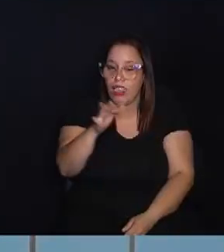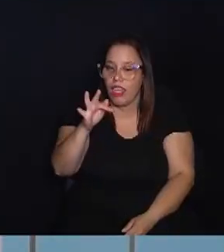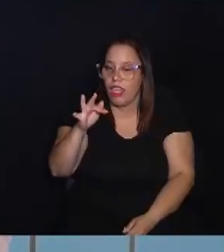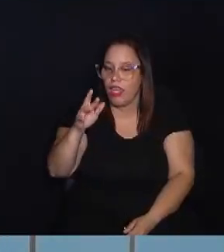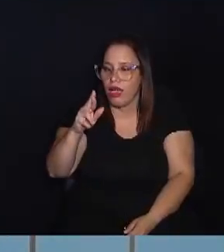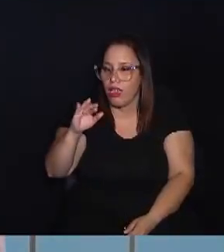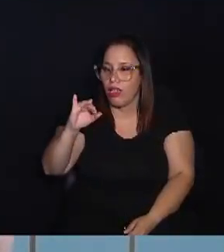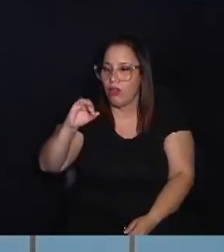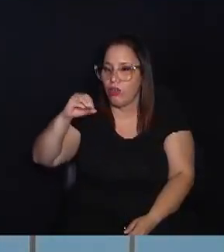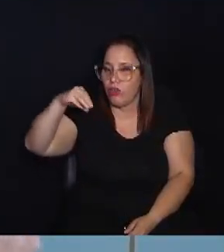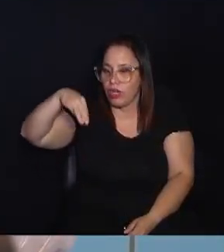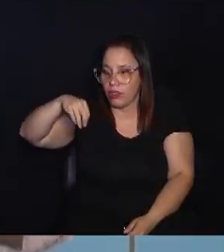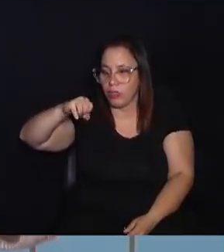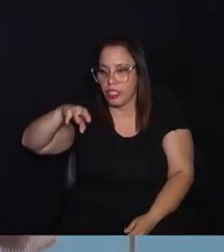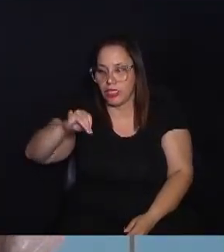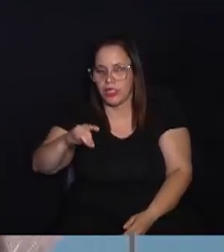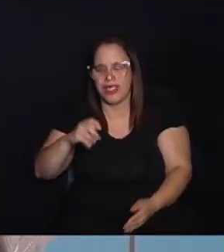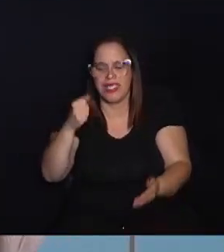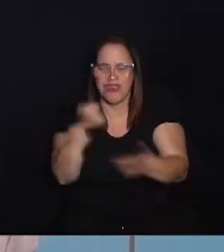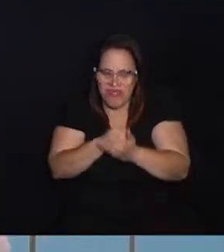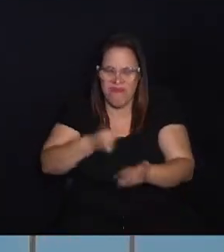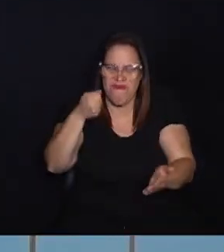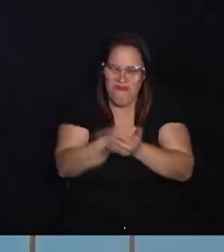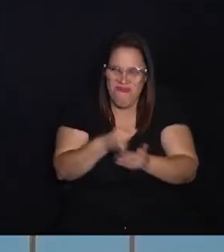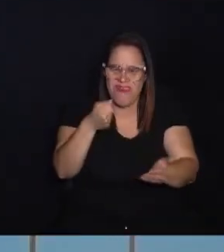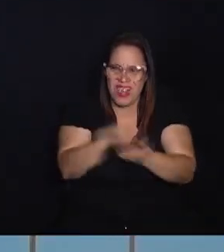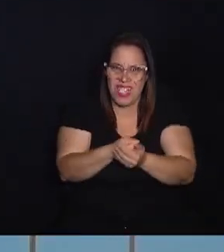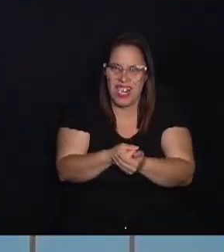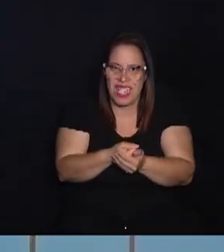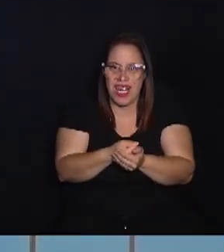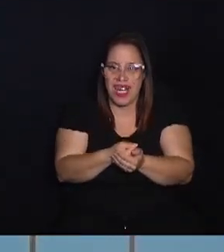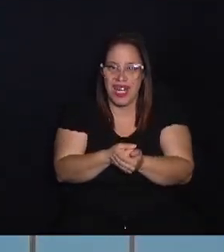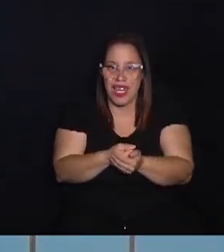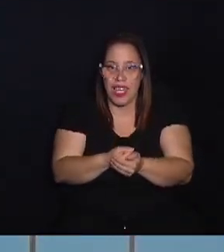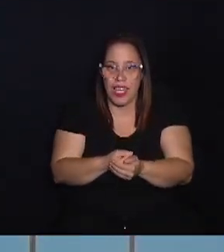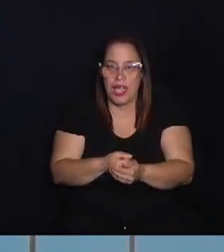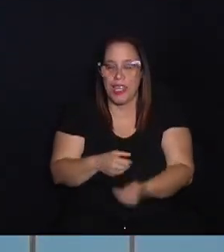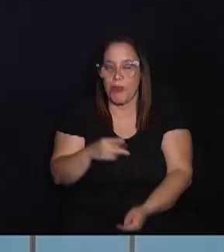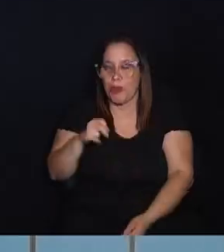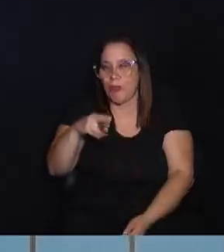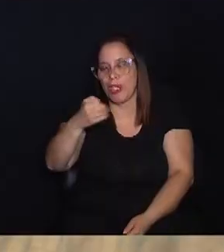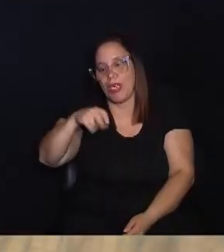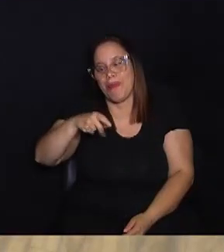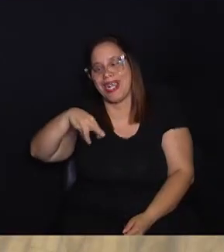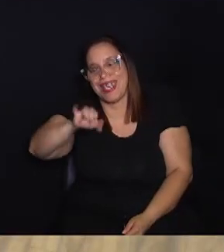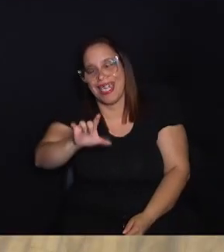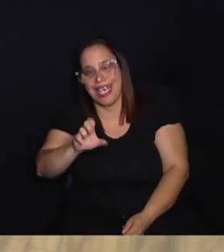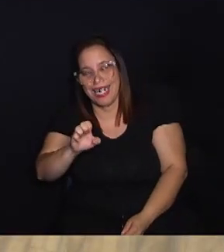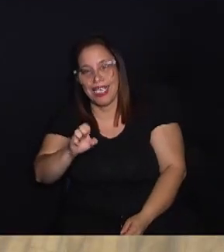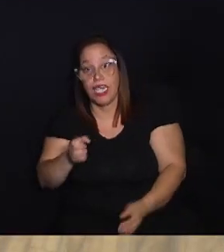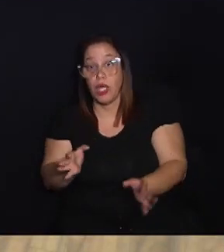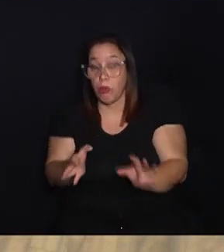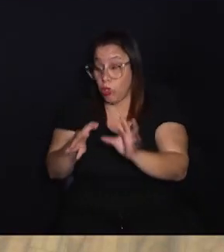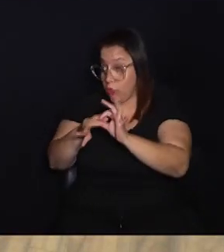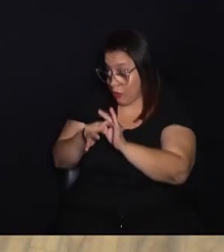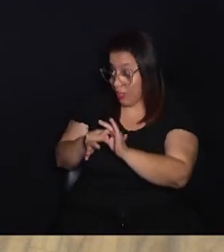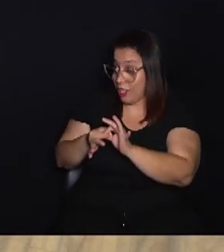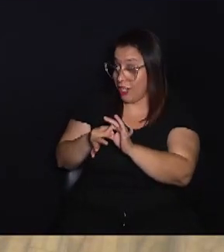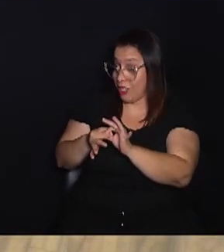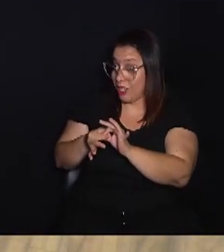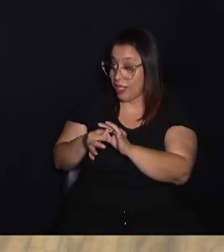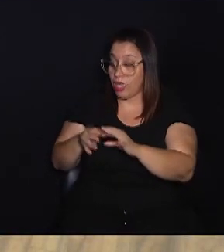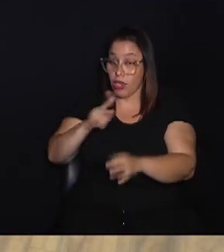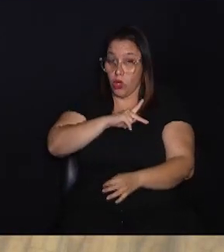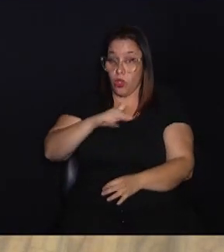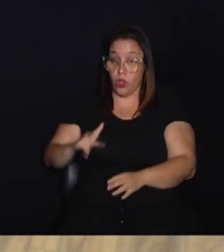fazendo e batendo, e batendo, e batendo. Por isso até que meu sobrenome é Martelli. Aliás, viu, só para complementar, quando eu era presidente